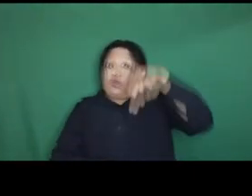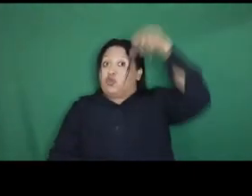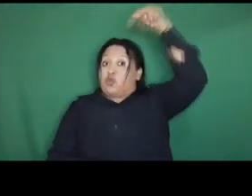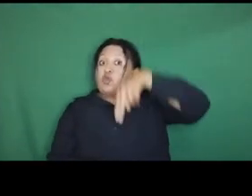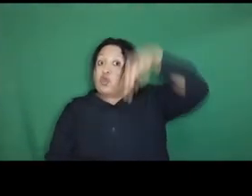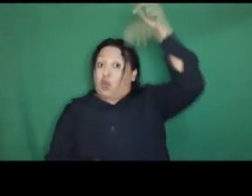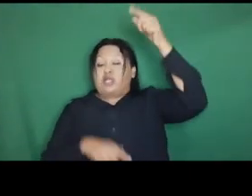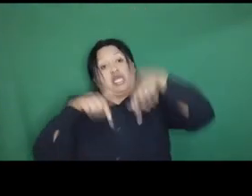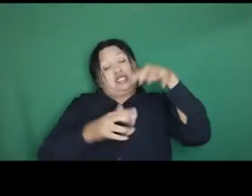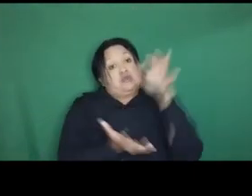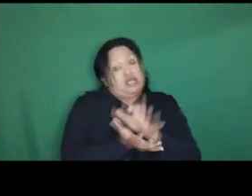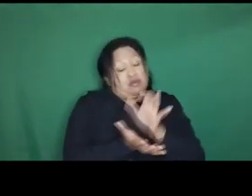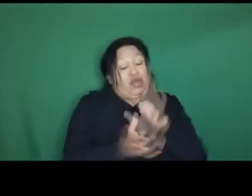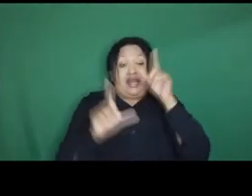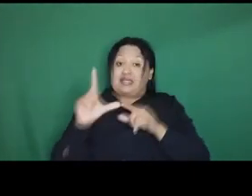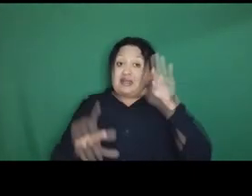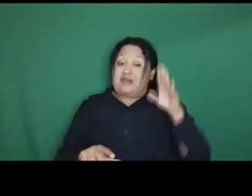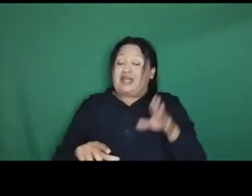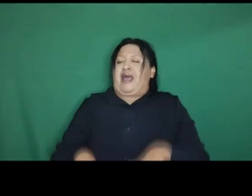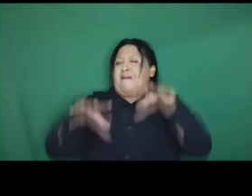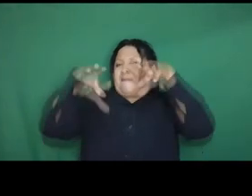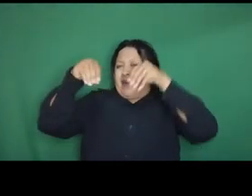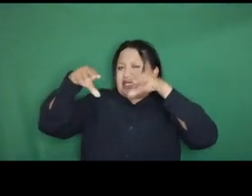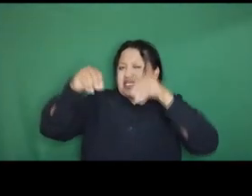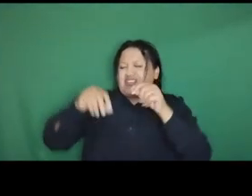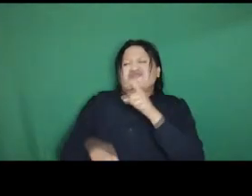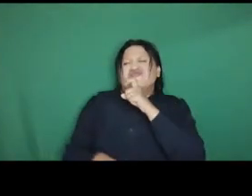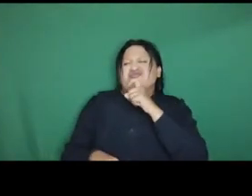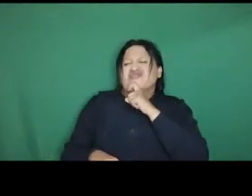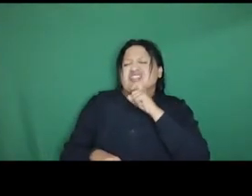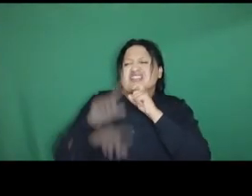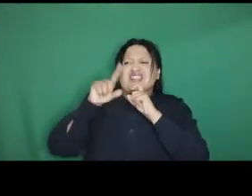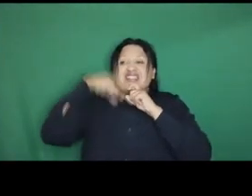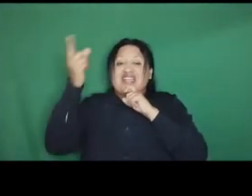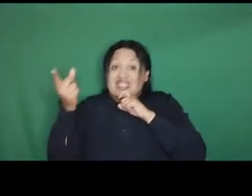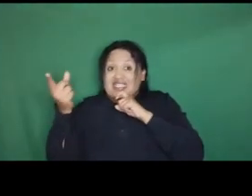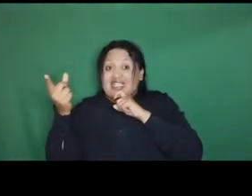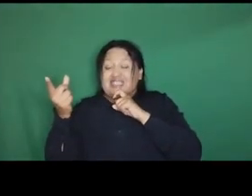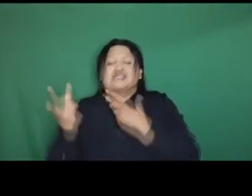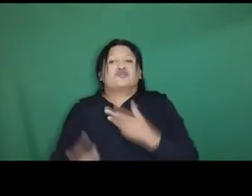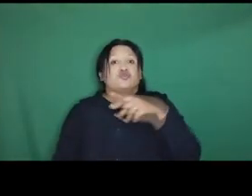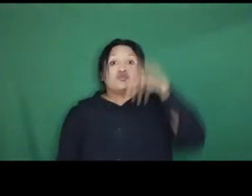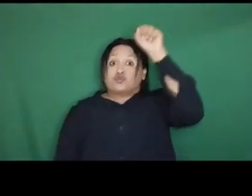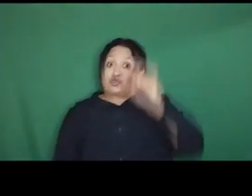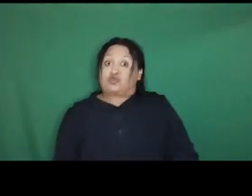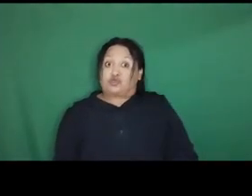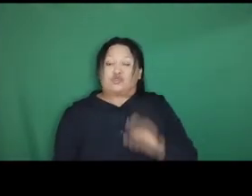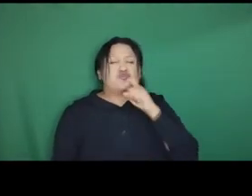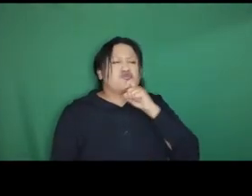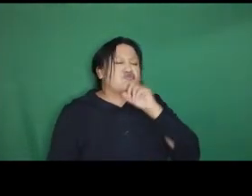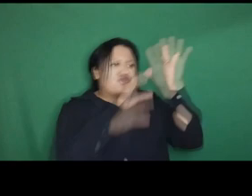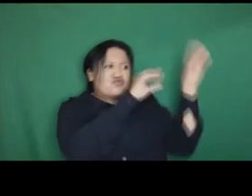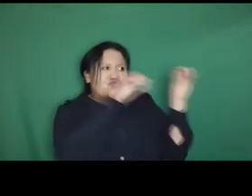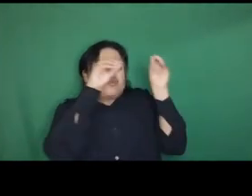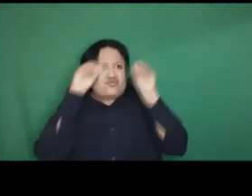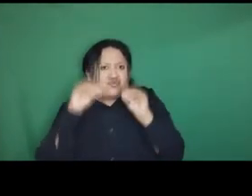Pernambuco na letra B diz que foram as massas frias oriundas da Antártica ou seja do Polo Sul que vieram as massas Frias